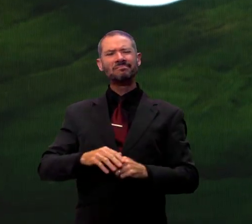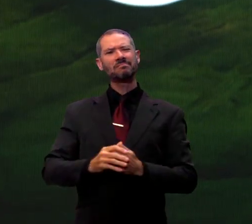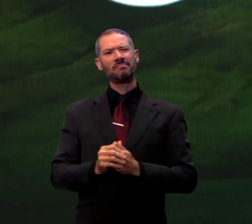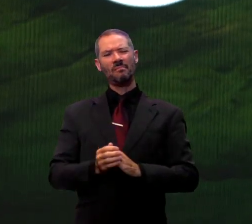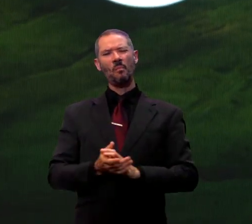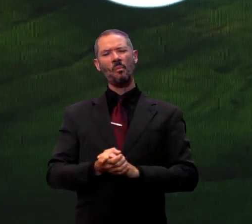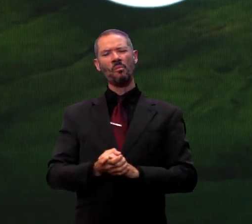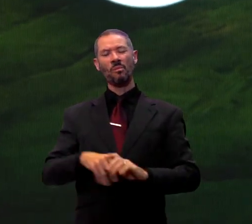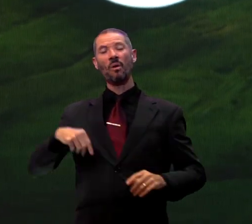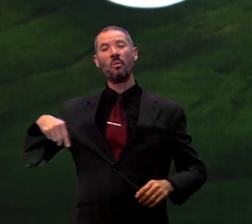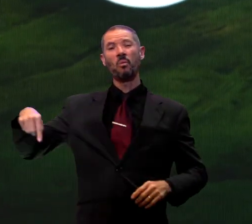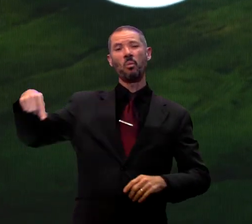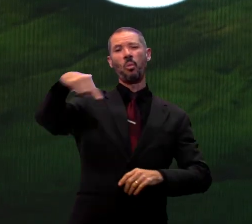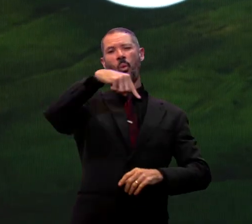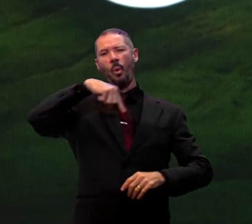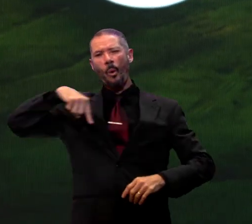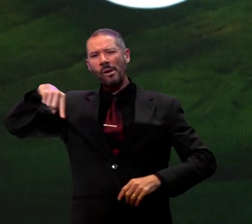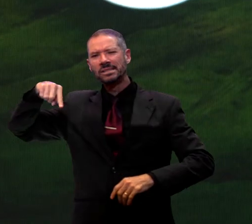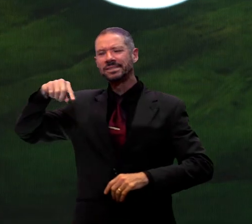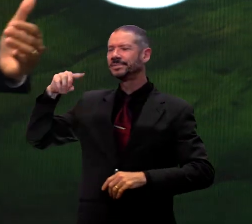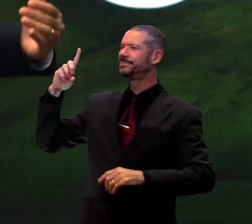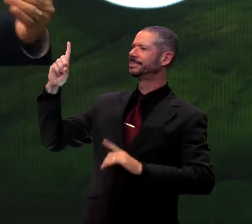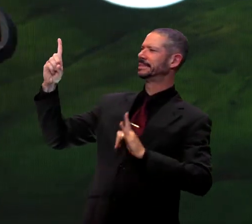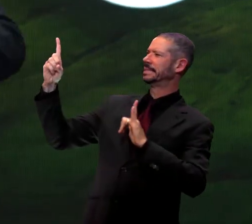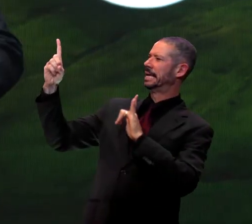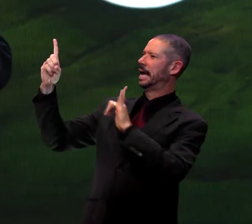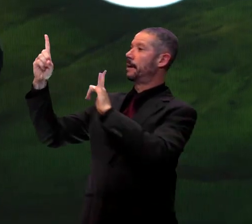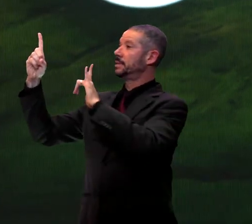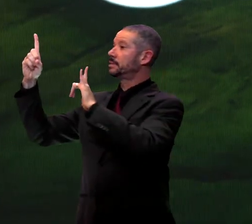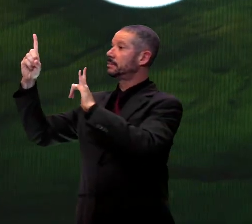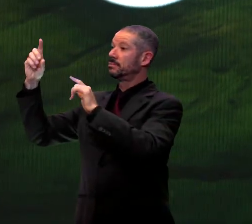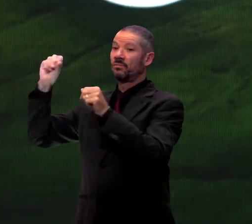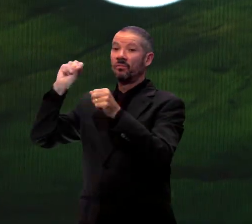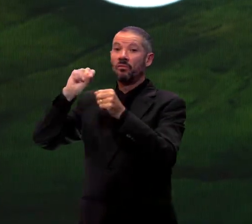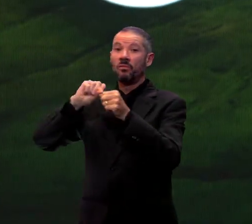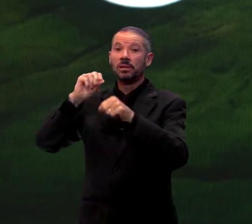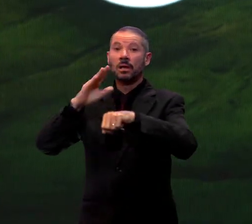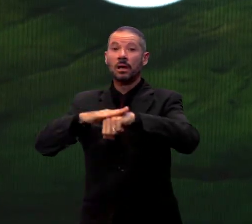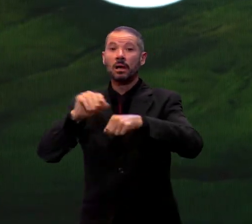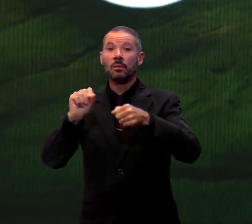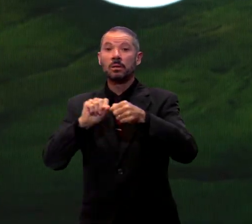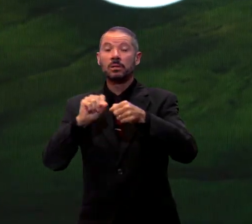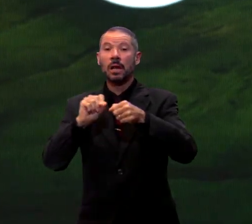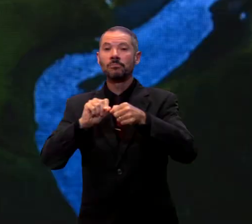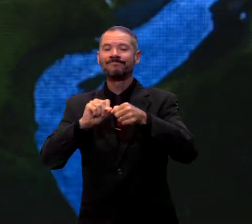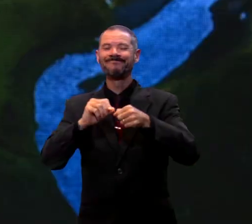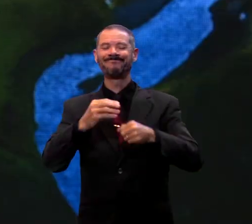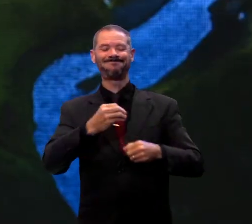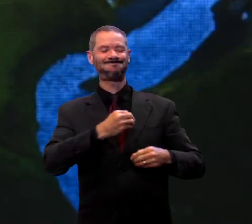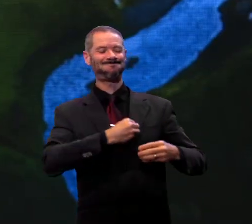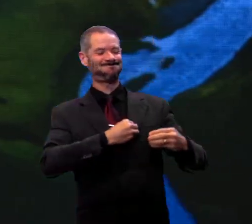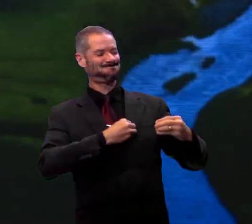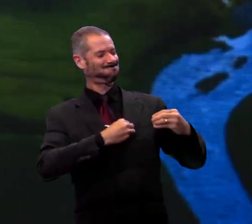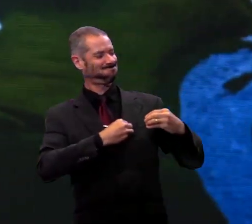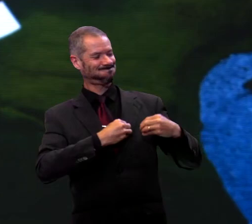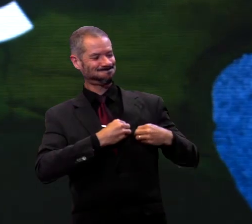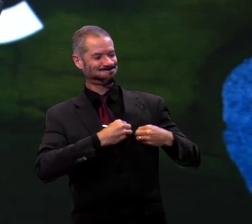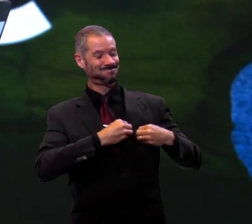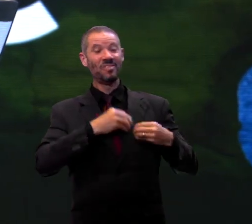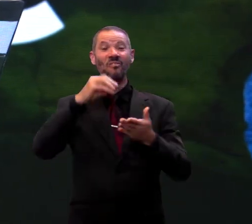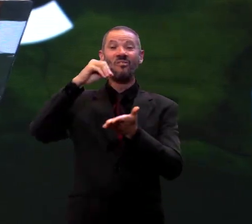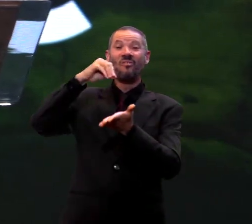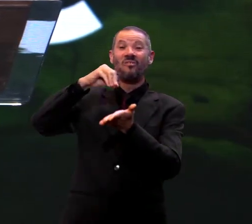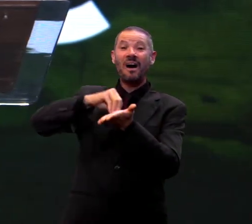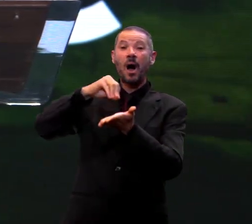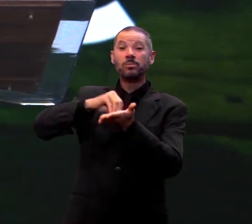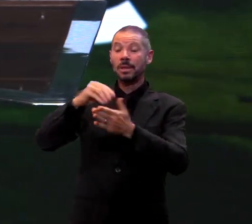Quando nós falamos que amamos, mas não nos envolvemos, estamos cometendo o pecado da omissão.